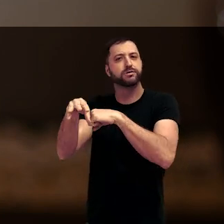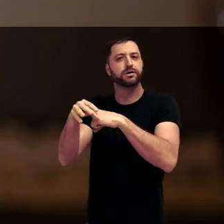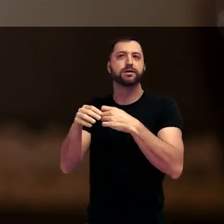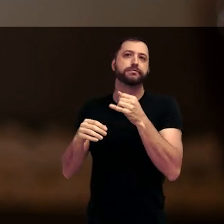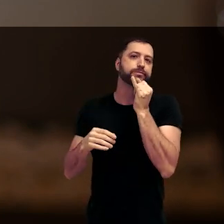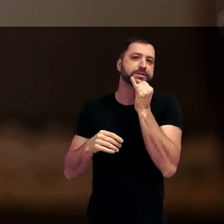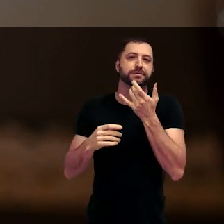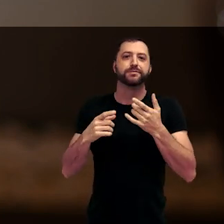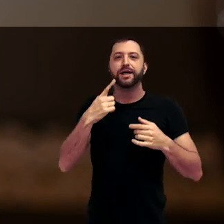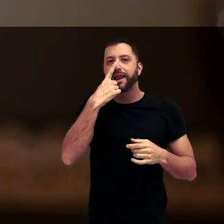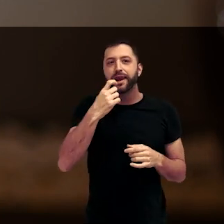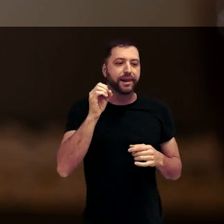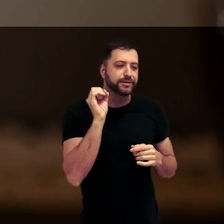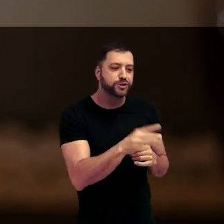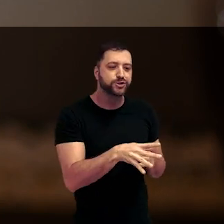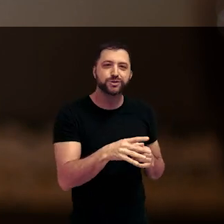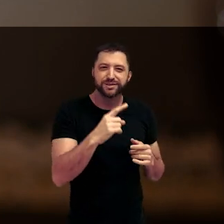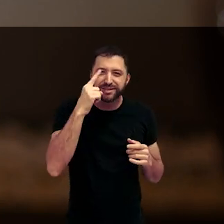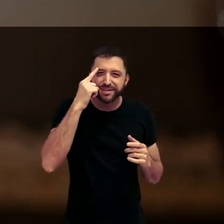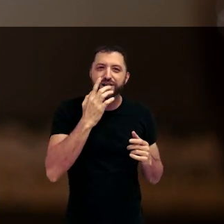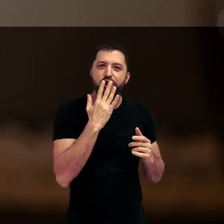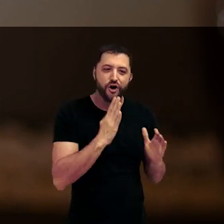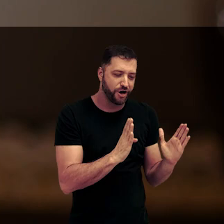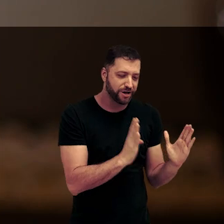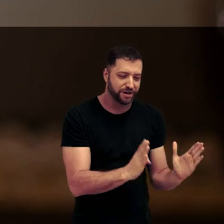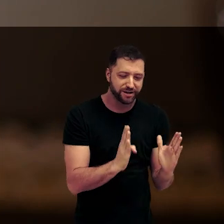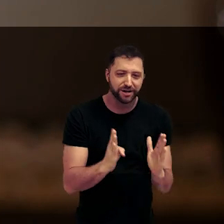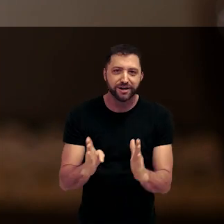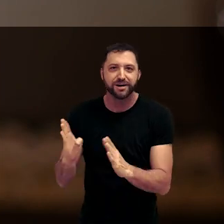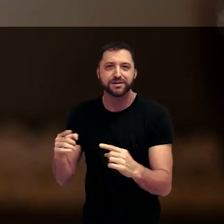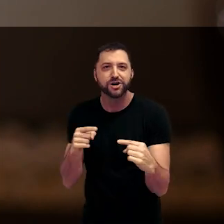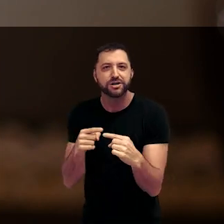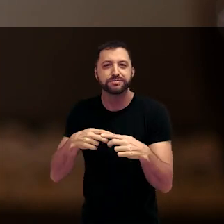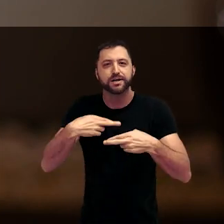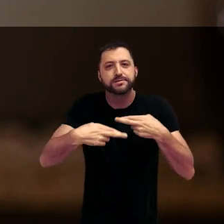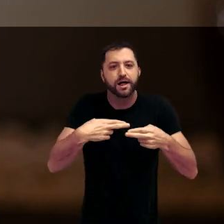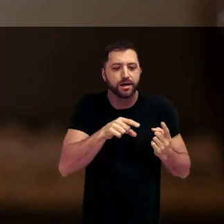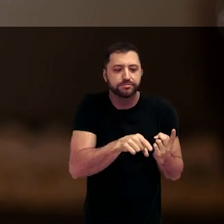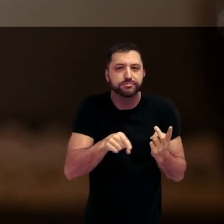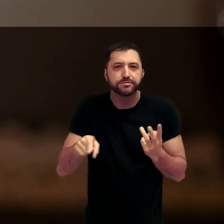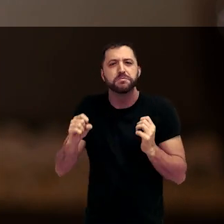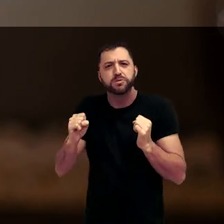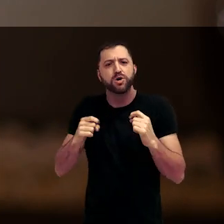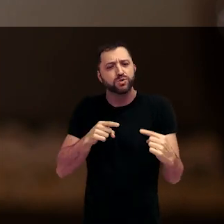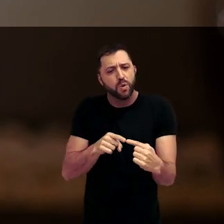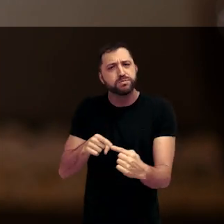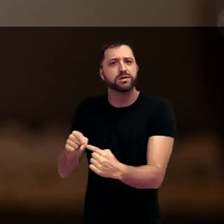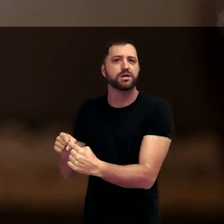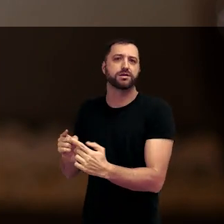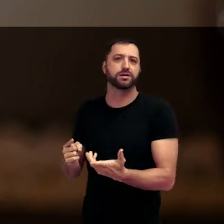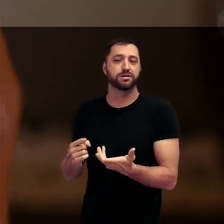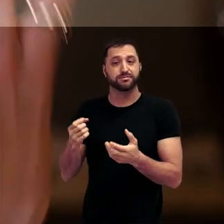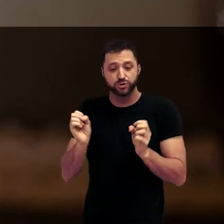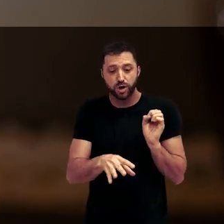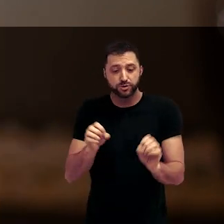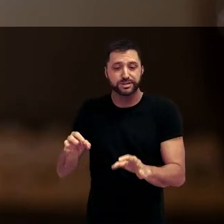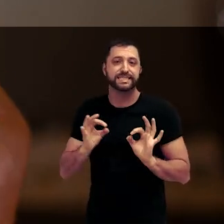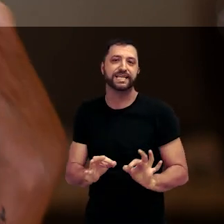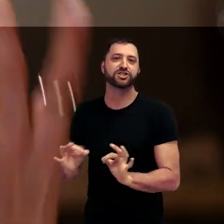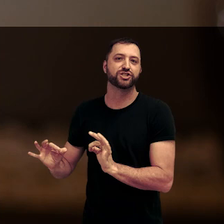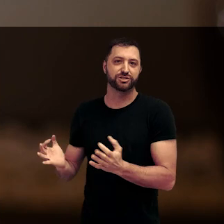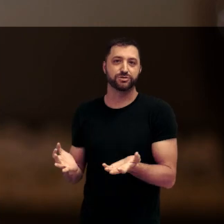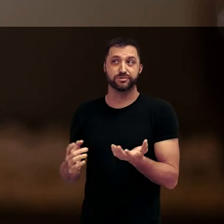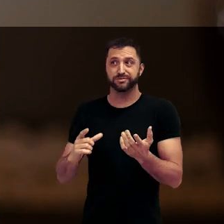naquela situação. Um exemplo é jogar lixo no local correto. Nós temos muitos